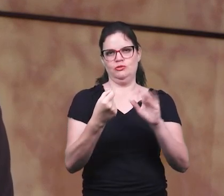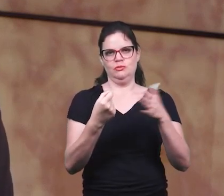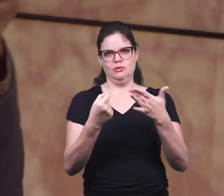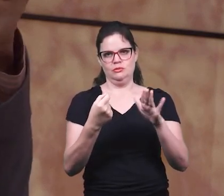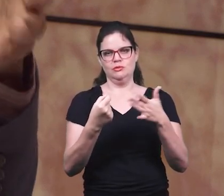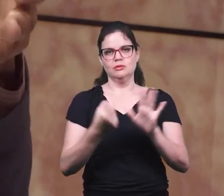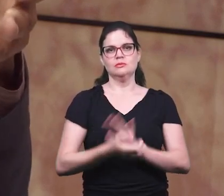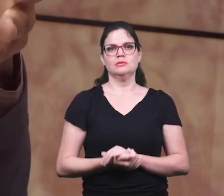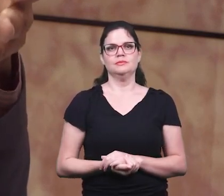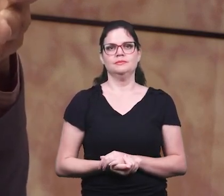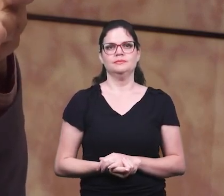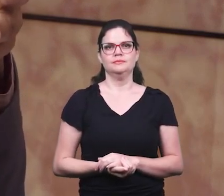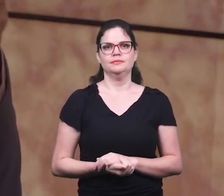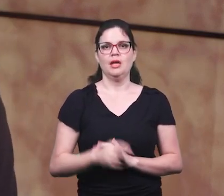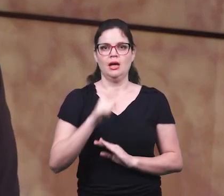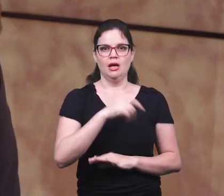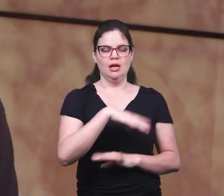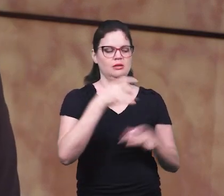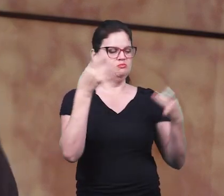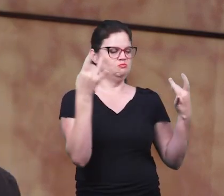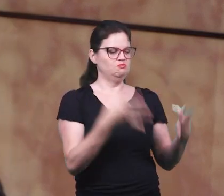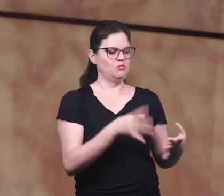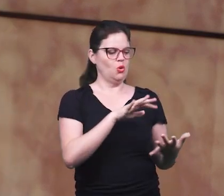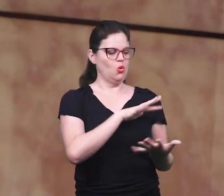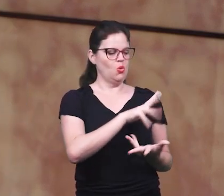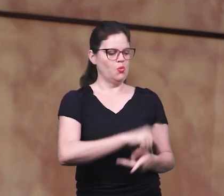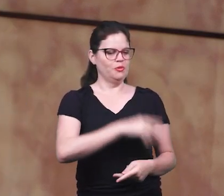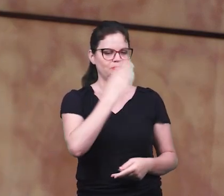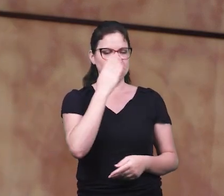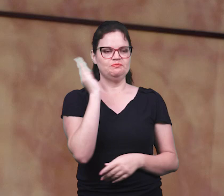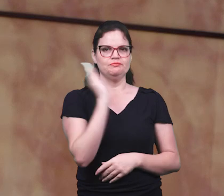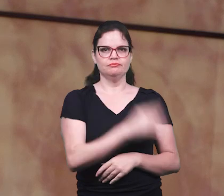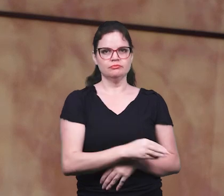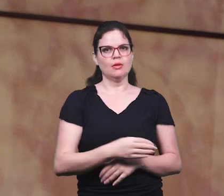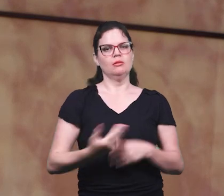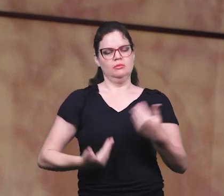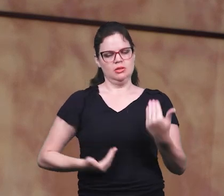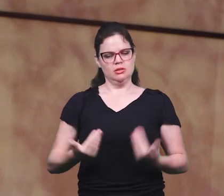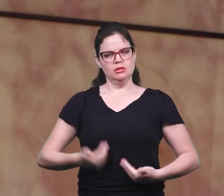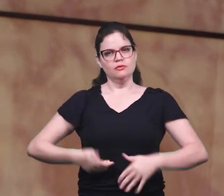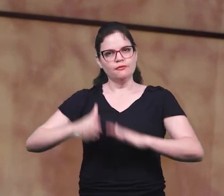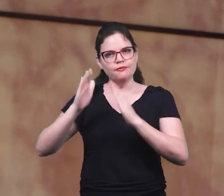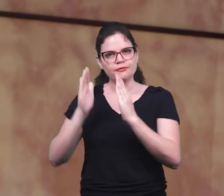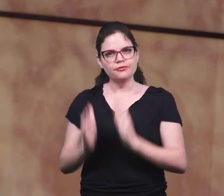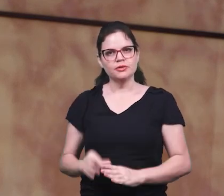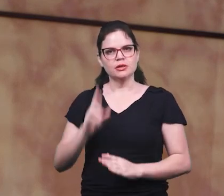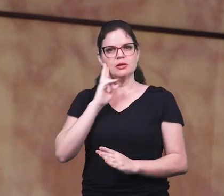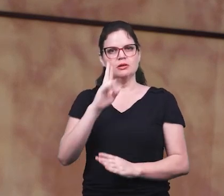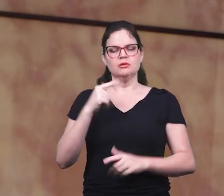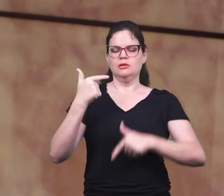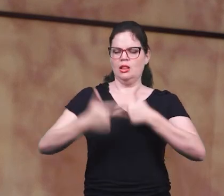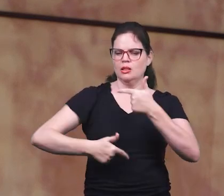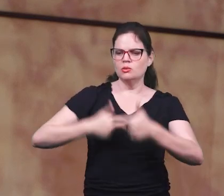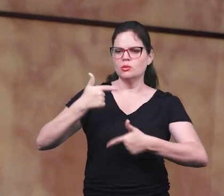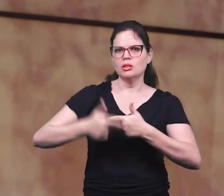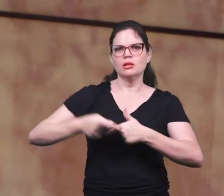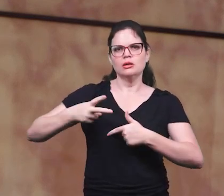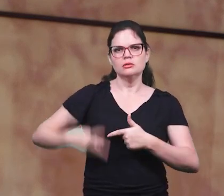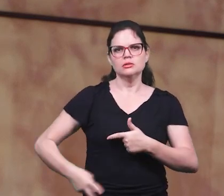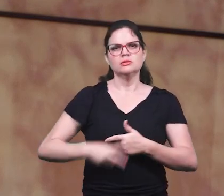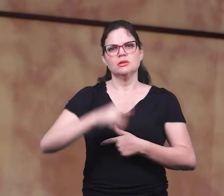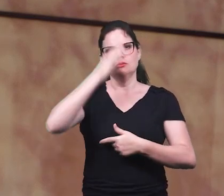que renunciou ao mundo para viver uma vida, podemos dizer assim, devota mesmo e lutando pela